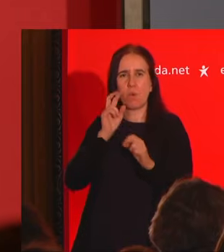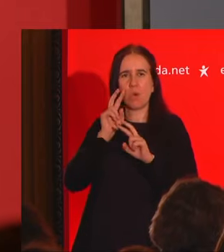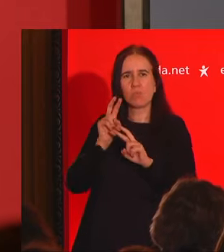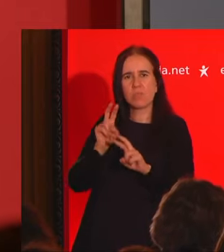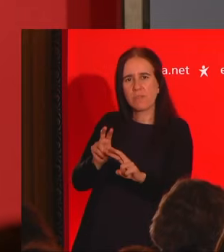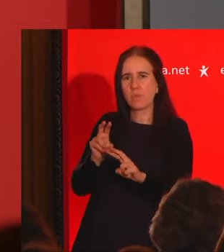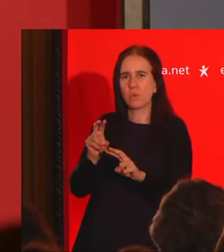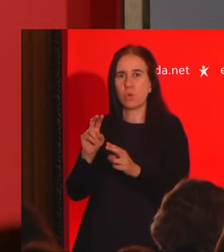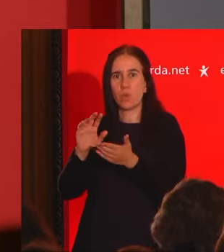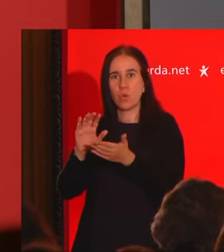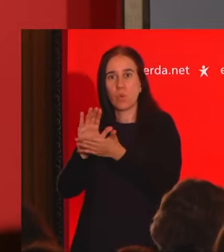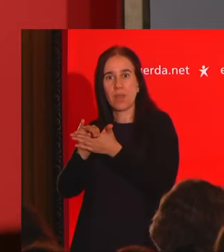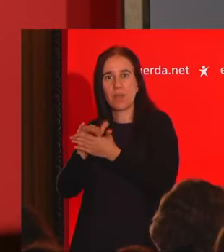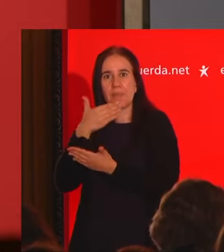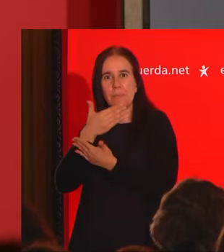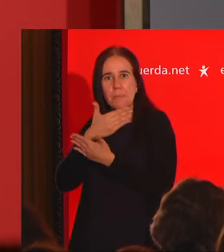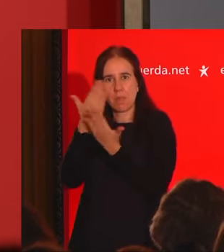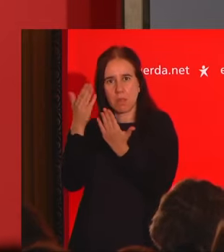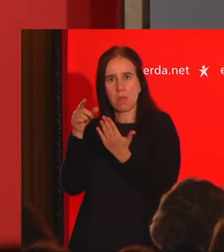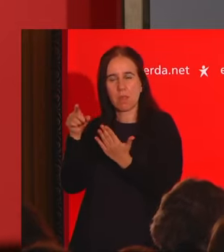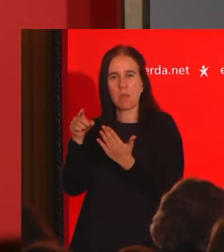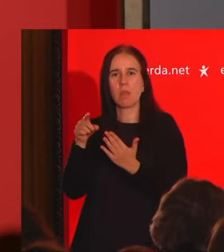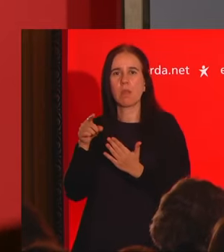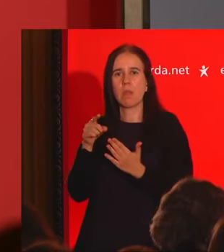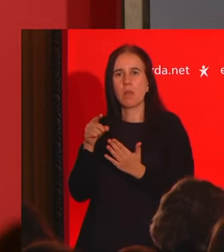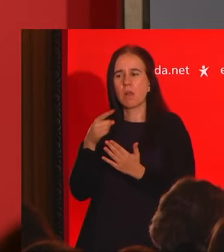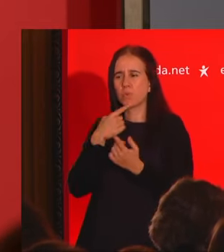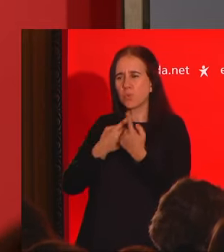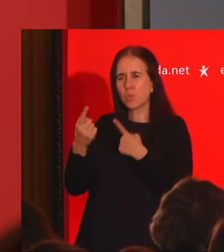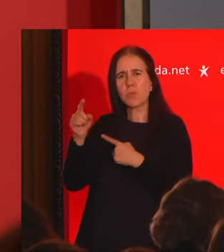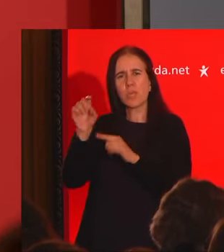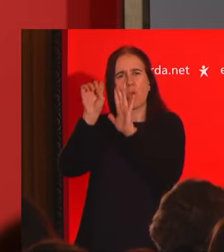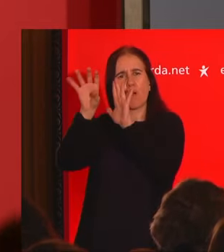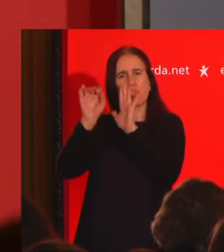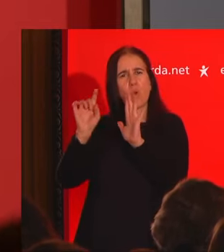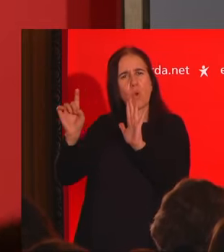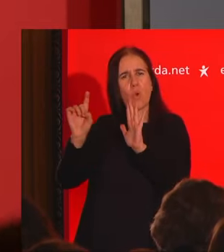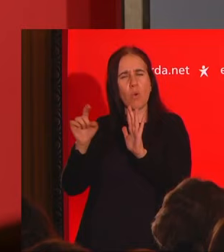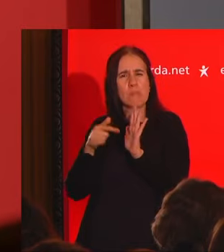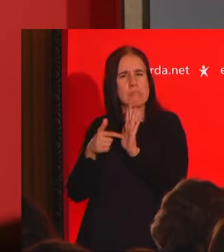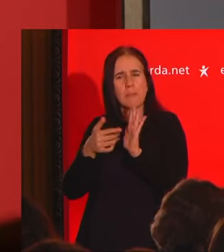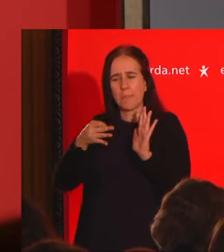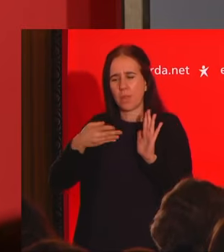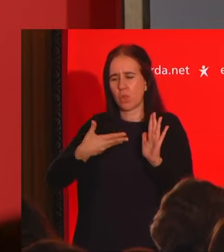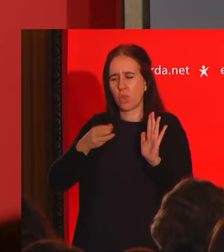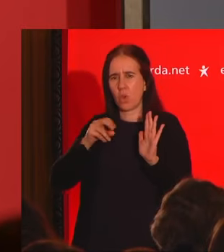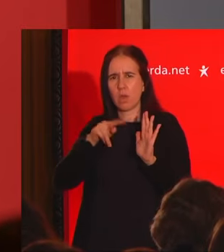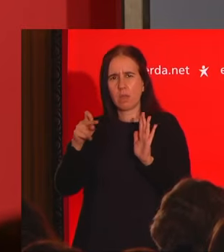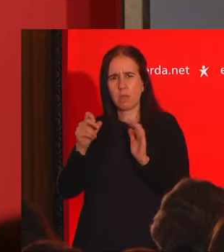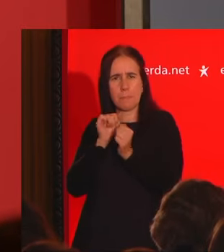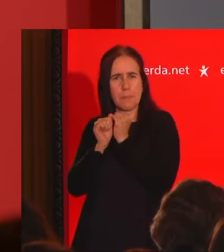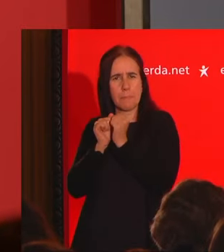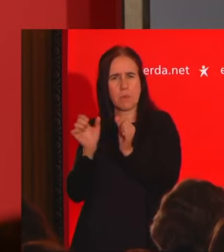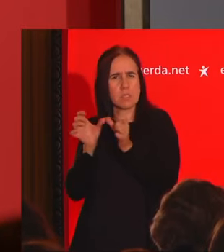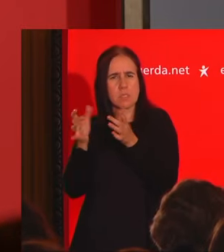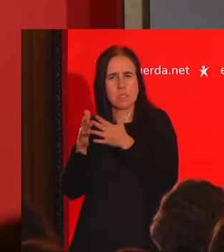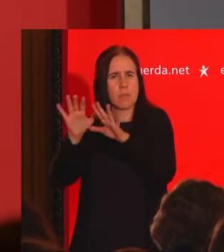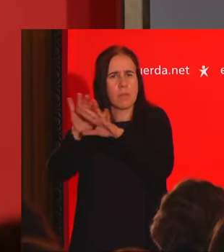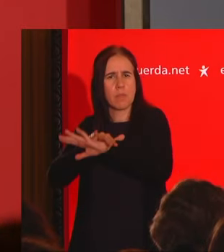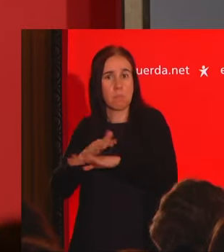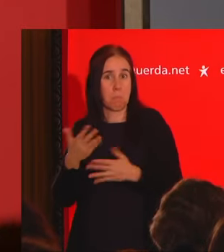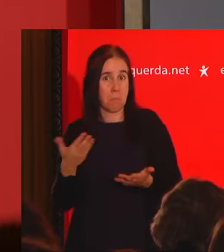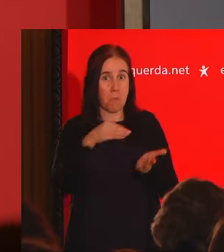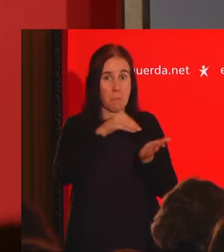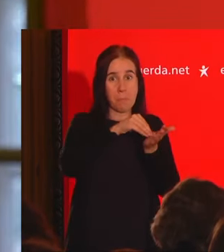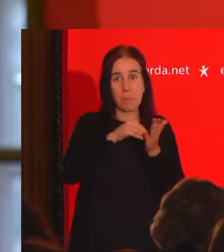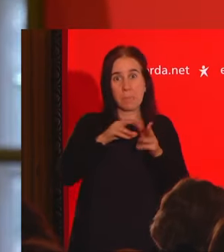Manhã, que foram denunciados pelo recurso a offshores nos Pandora Papers. Afinal, a justiça para pobres